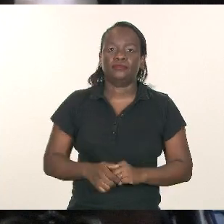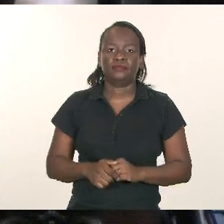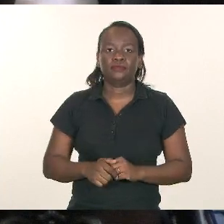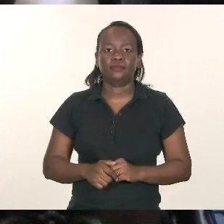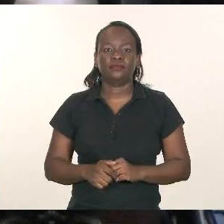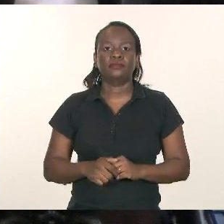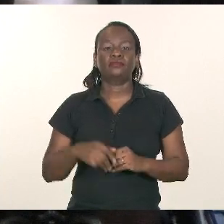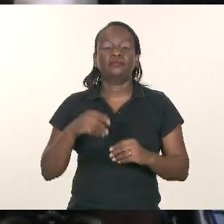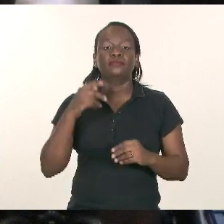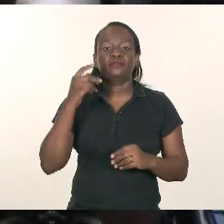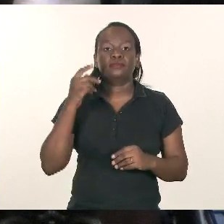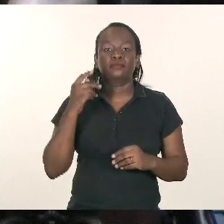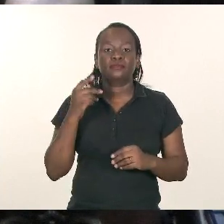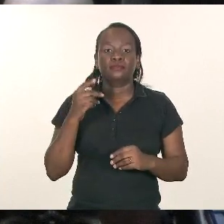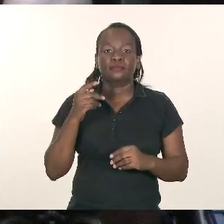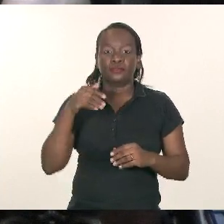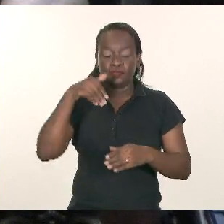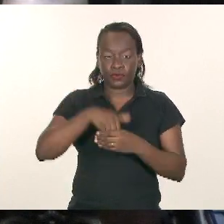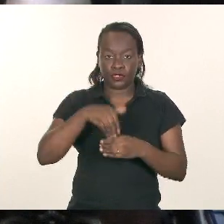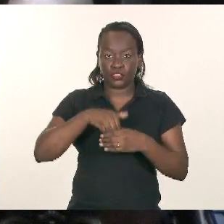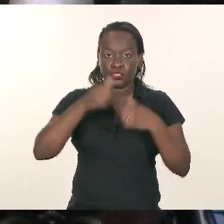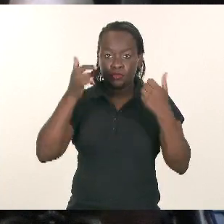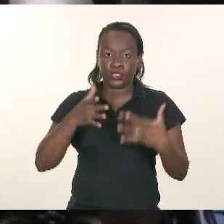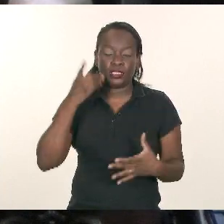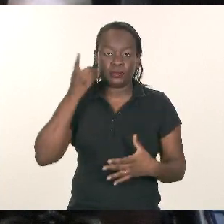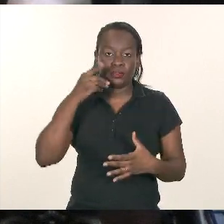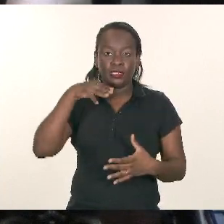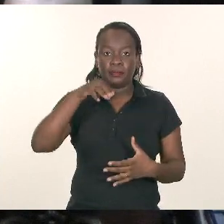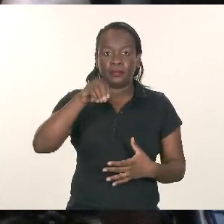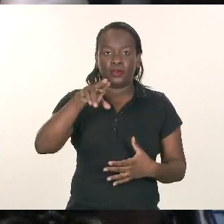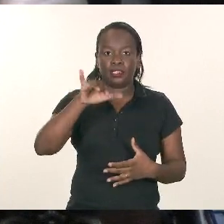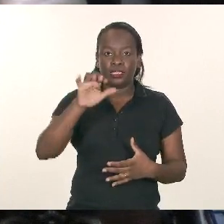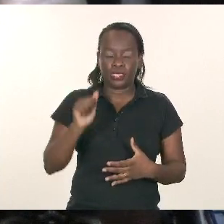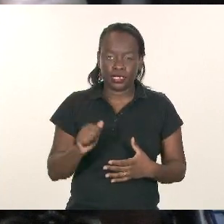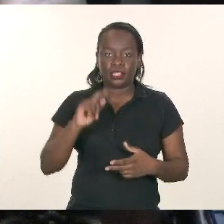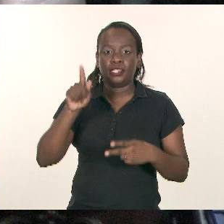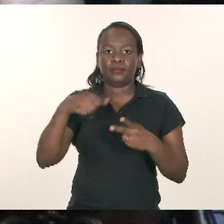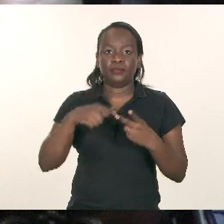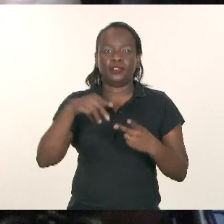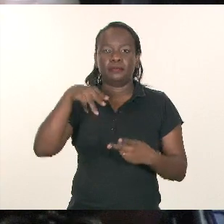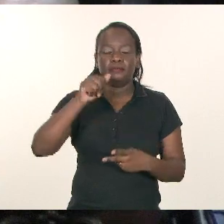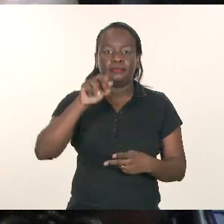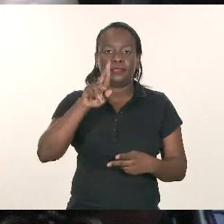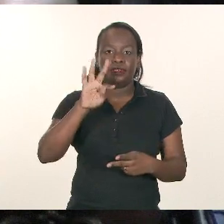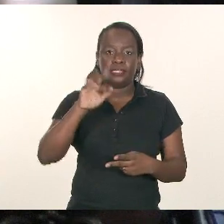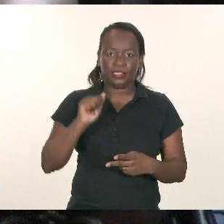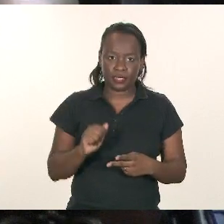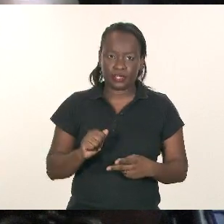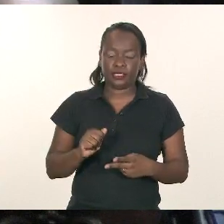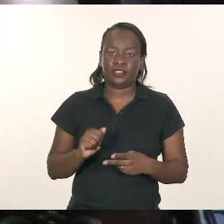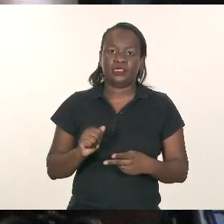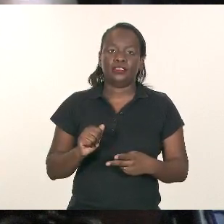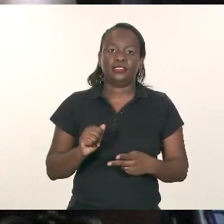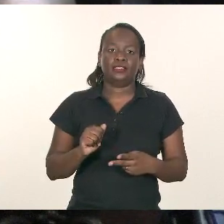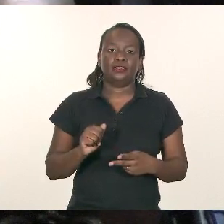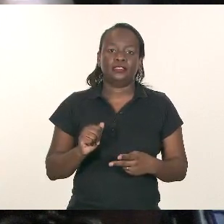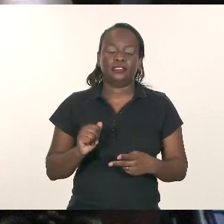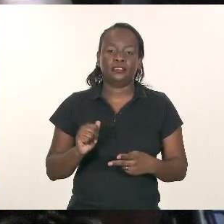autógrafo. Para declaração de voto, a deputada Mônica. Em seguida, a deputada Marta. Obrigada. Declaração de voto, senhor